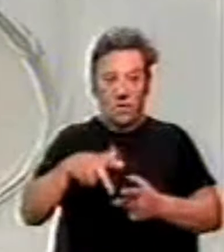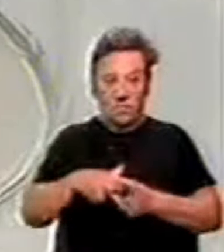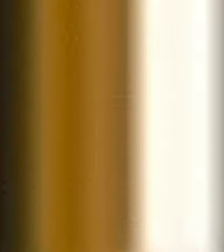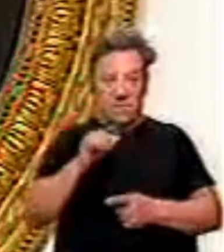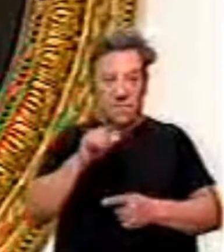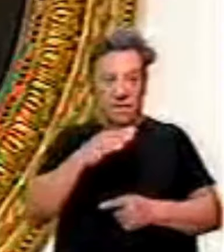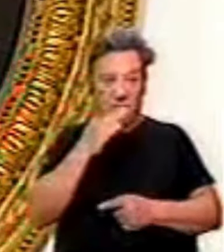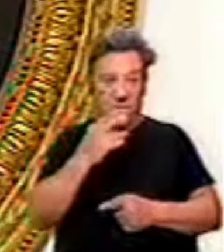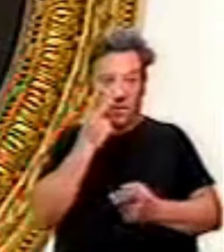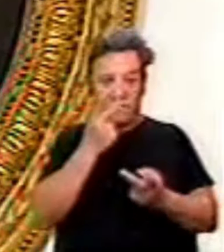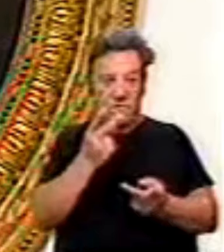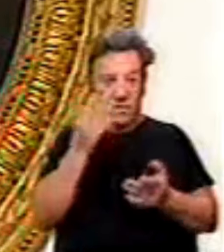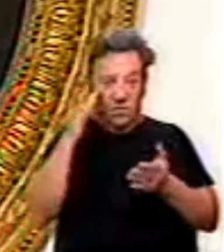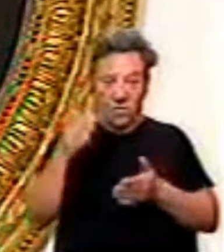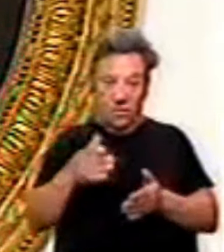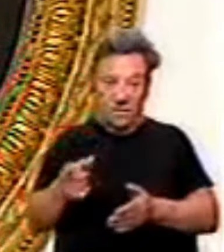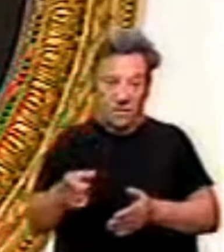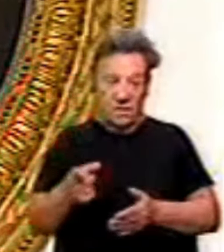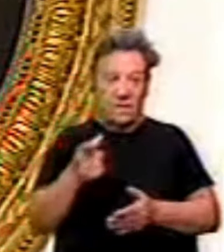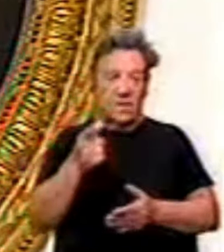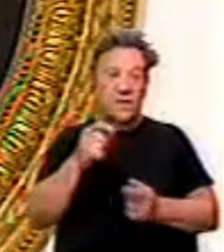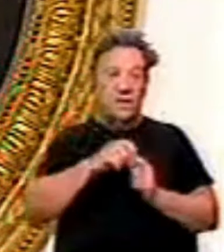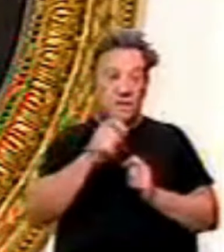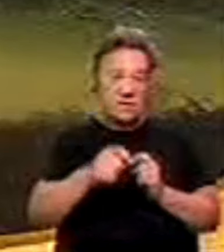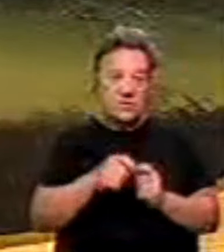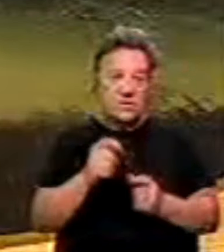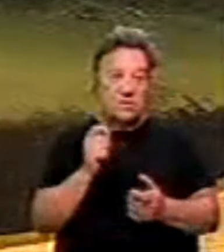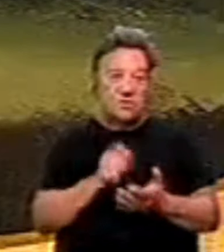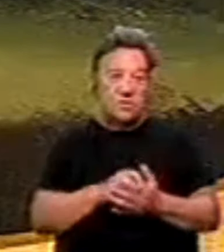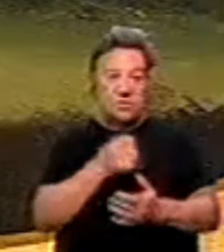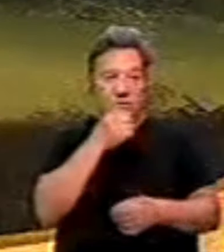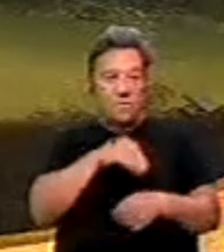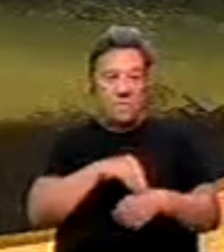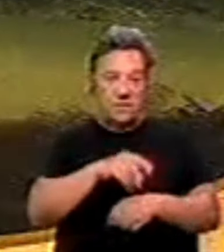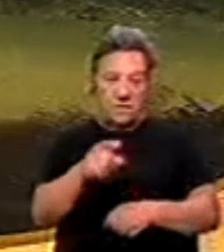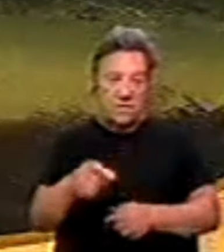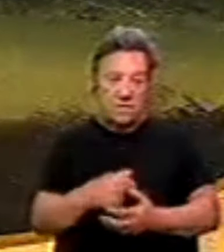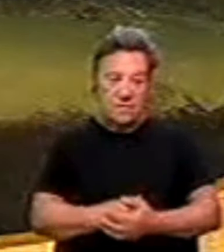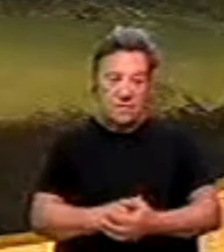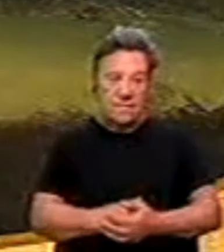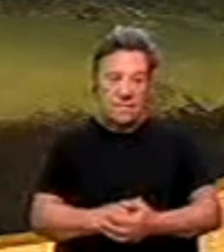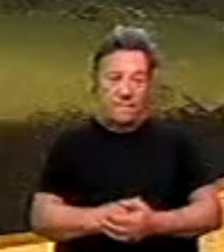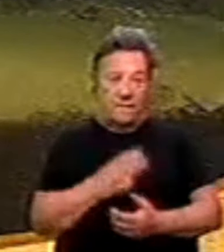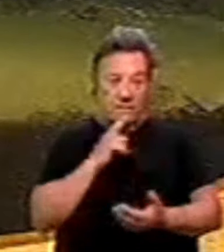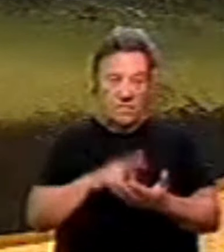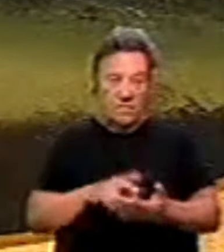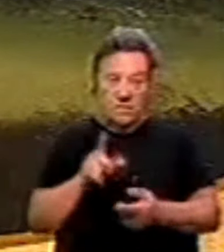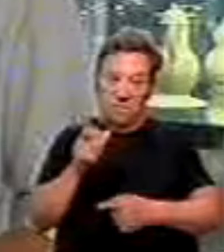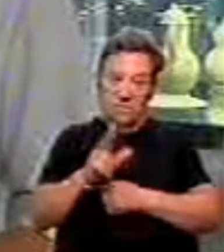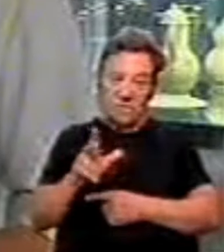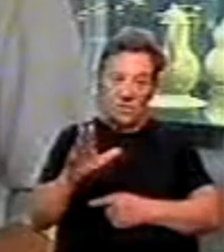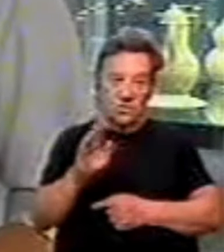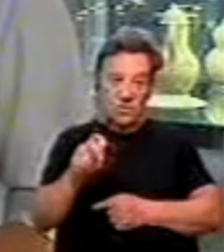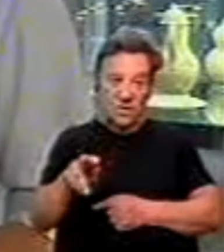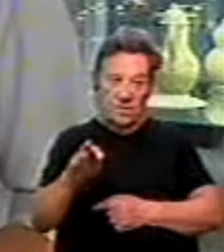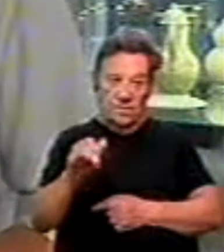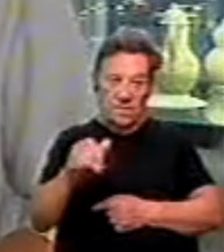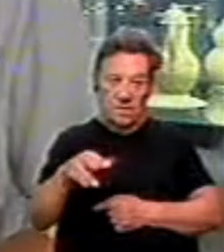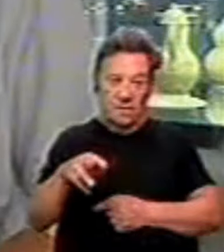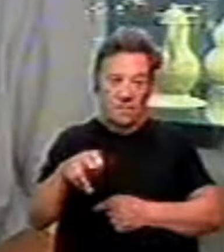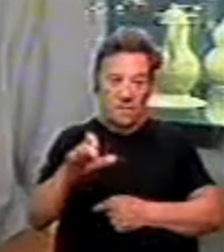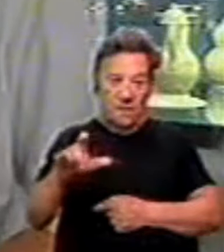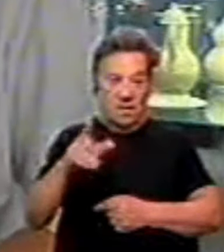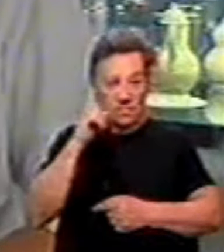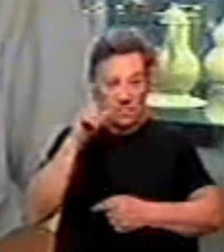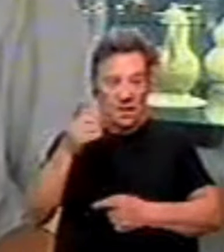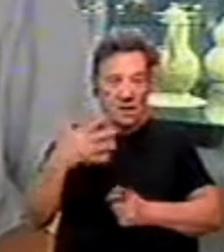para famílias, visitas orientadas e ciclos de sessões comentadas. Sobre o pintor Jean Pillemain, que nós também consideramos